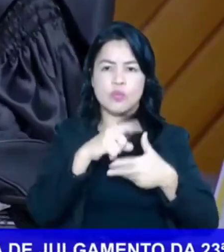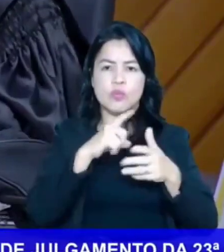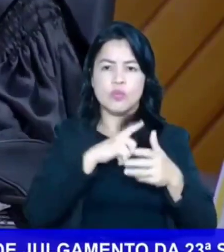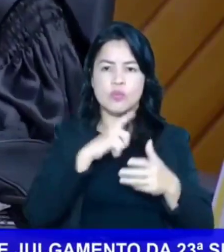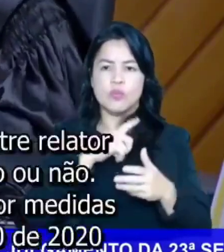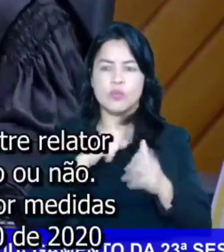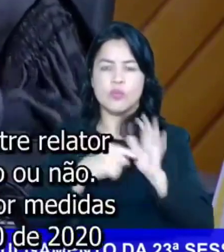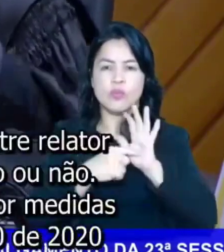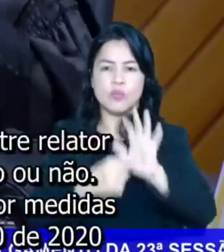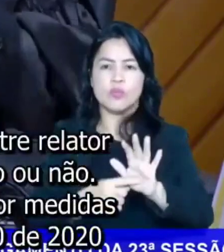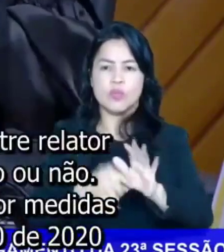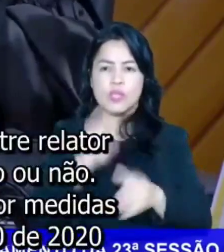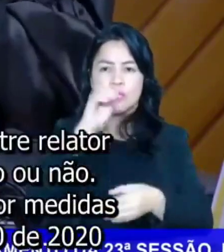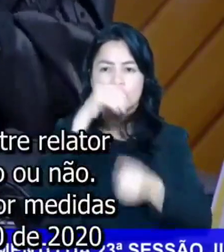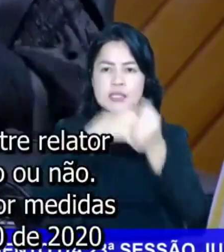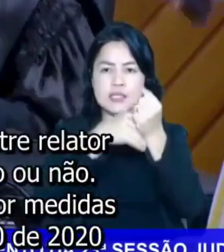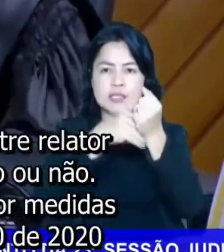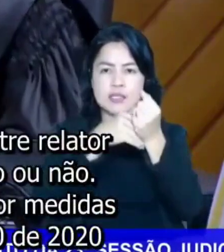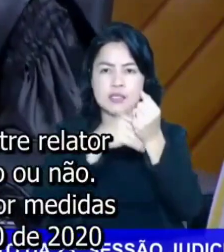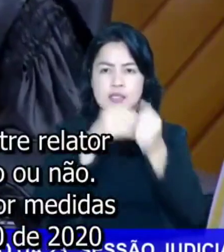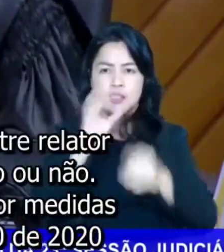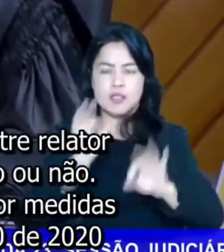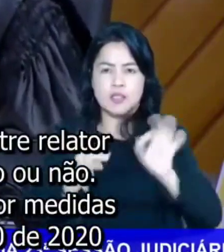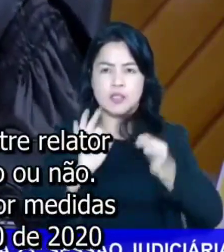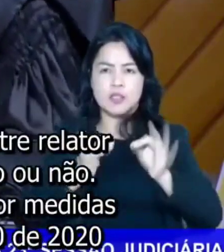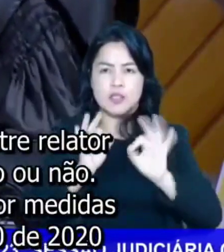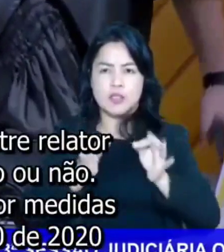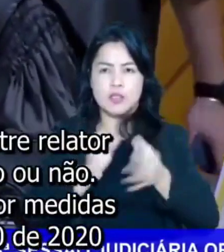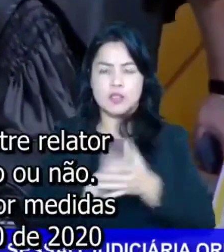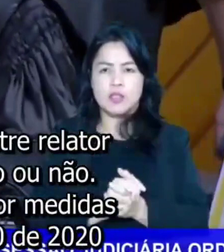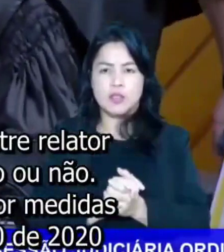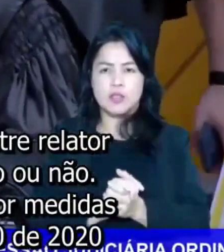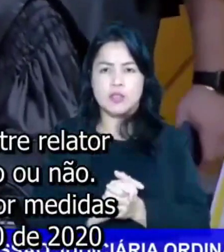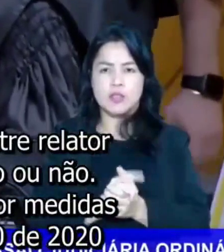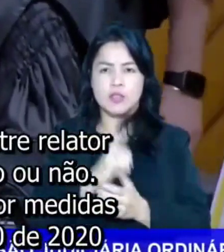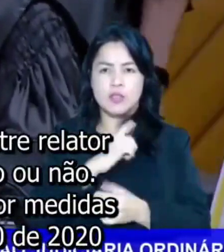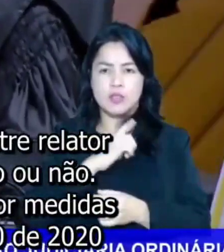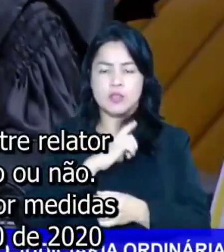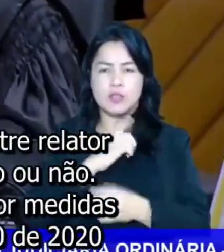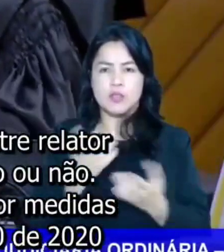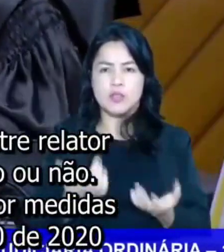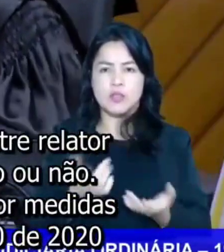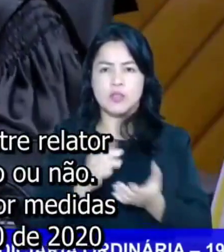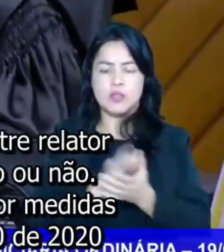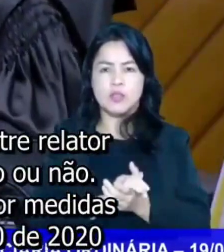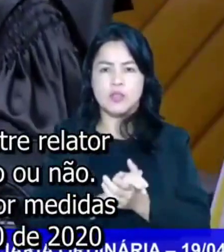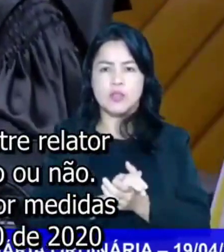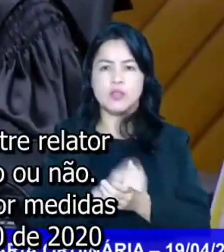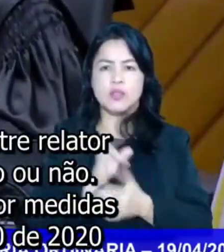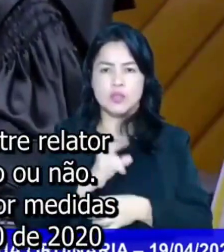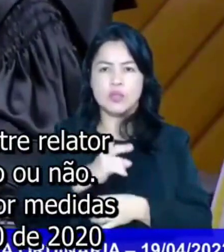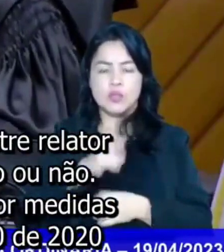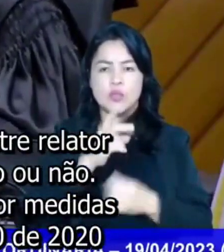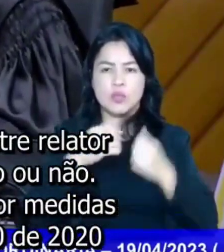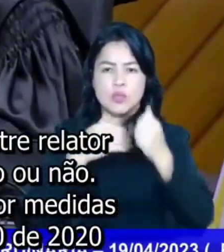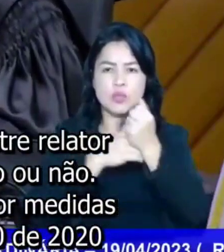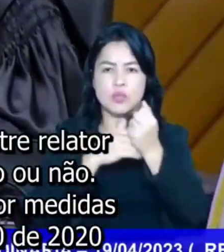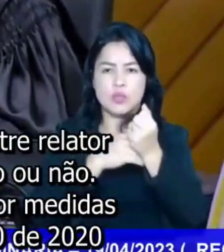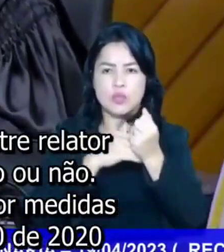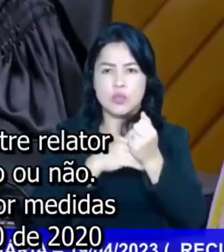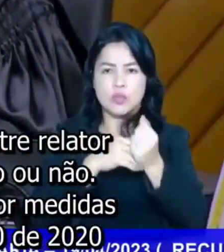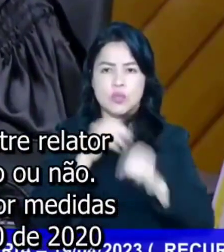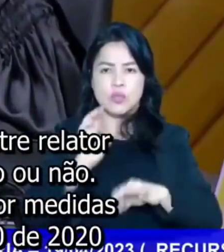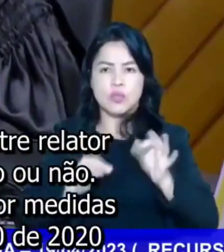o secretário judiciário. Mas até indago ao ilustre relator se continuará no segredo de justiça esse processo ou